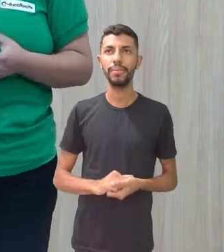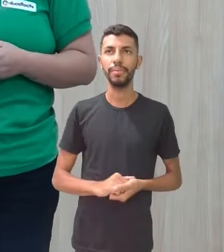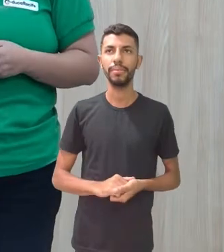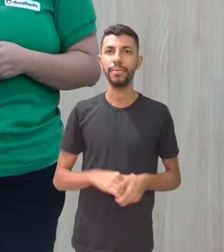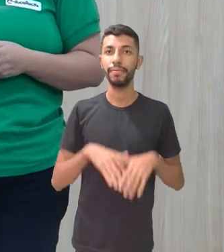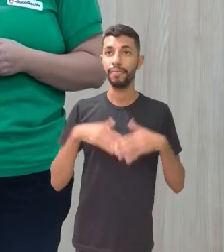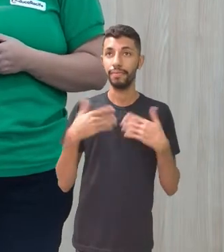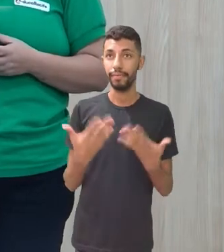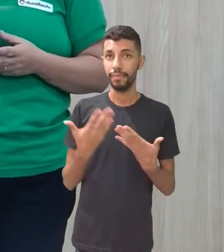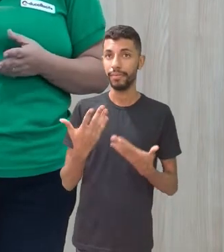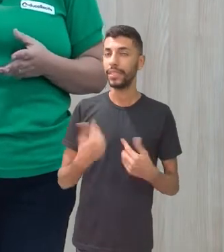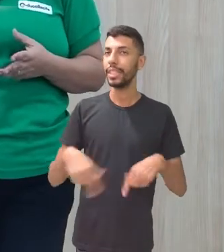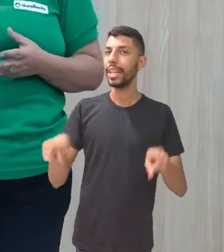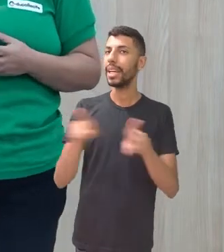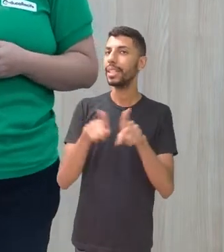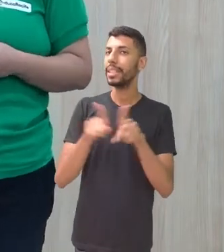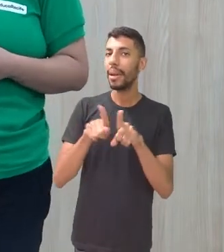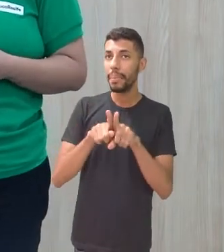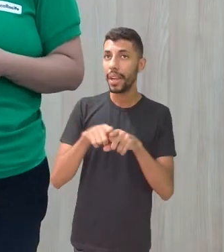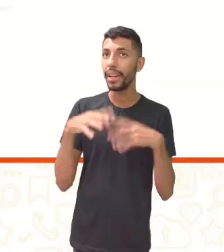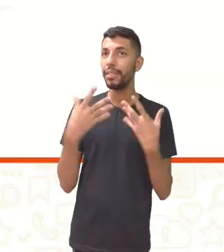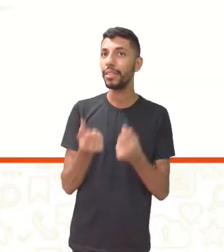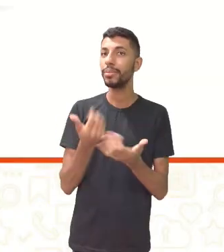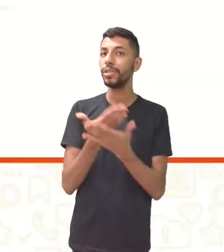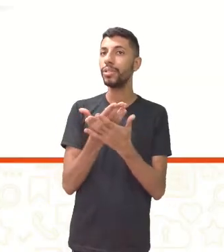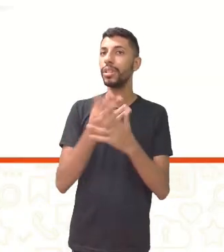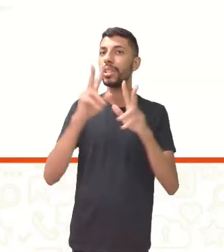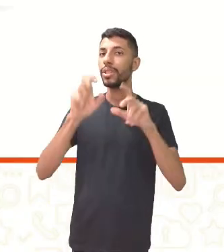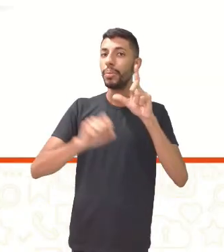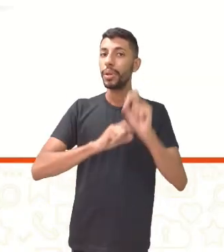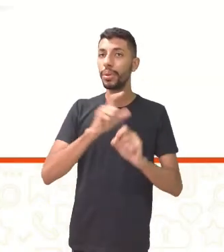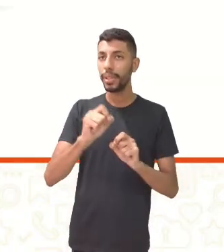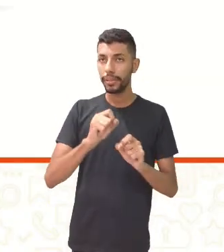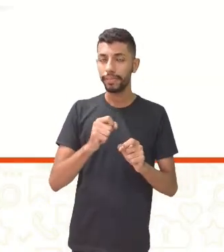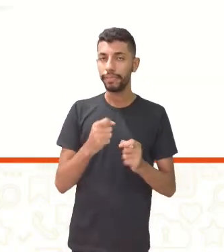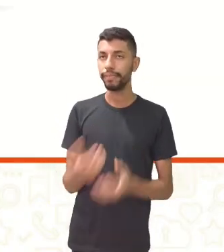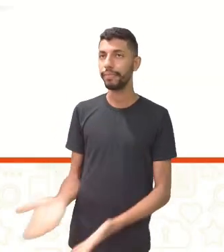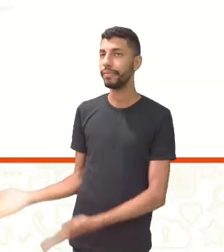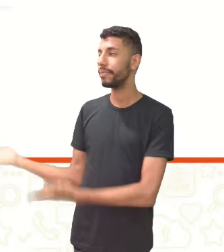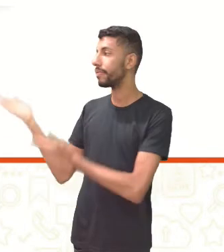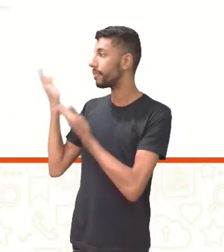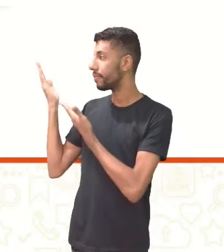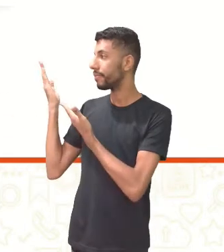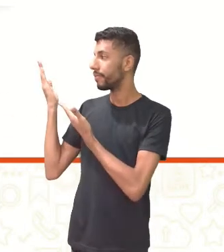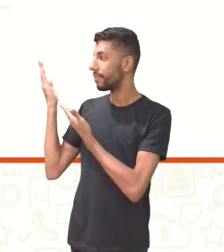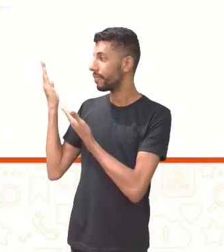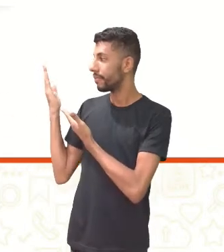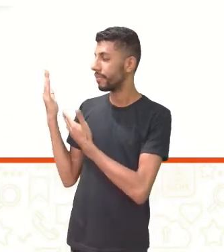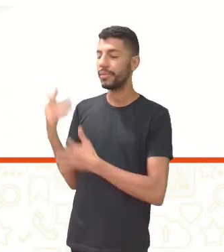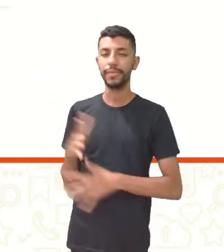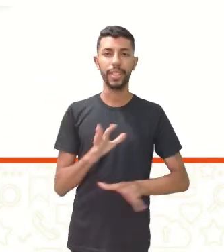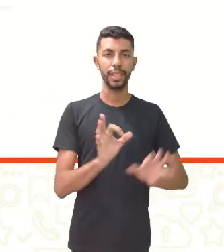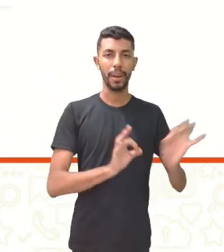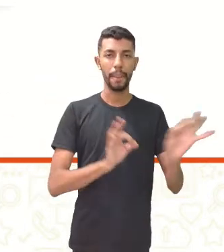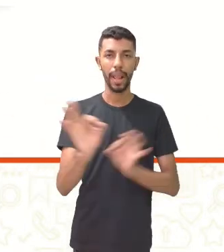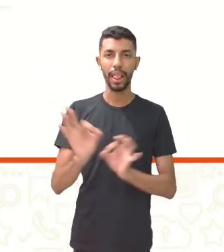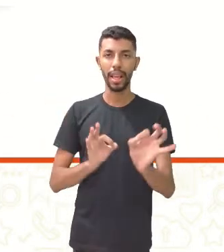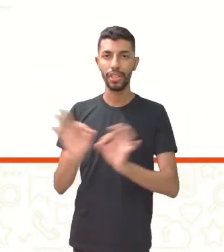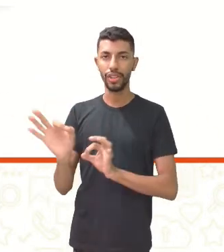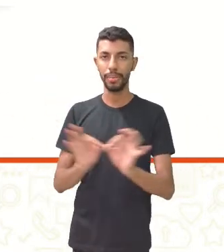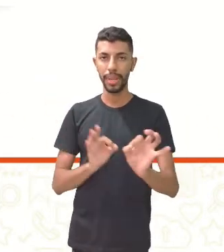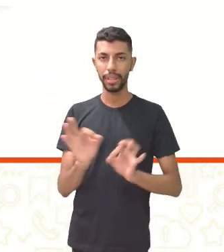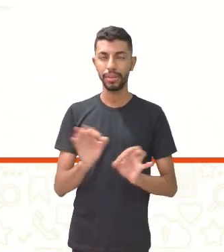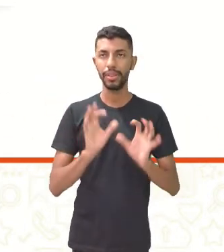Bom, vamos falar também sobre o planejamento. Uma parte importante da formação do